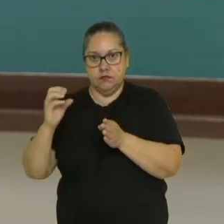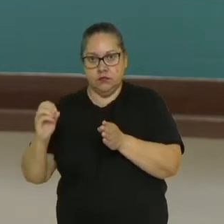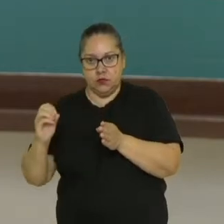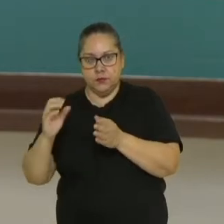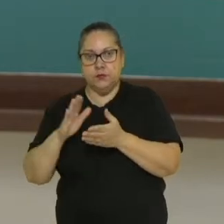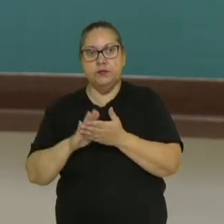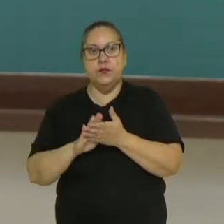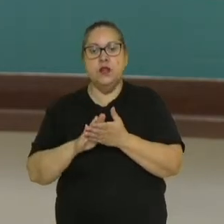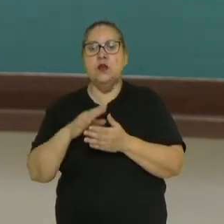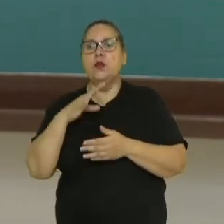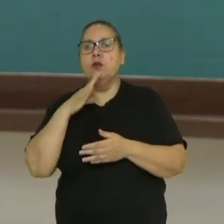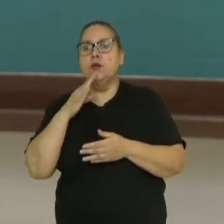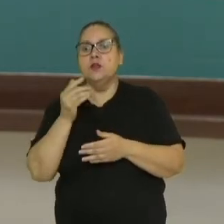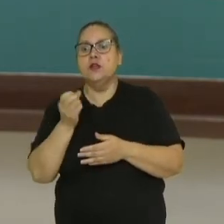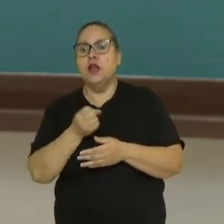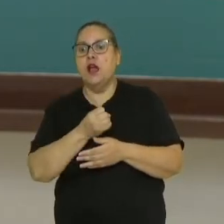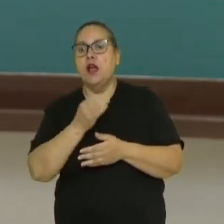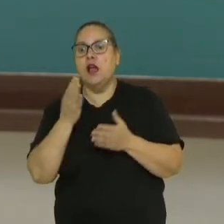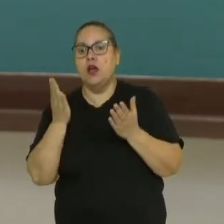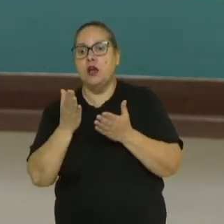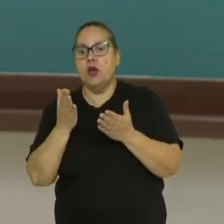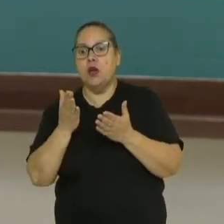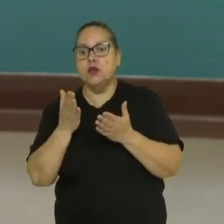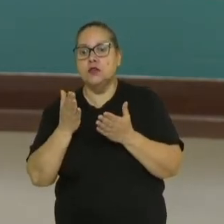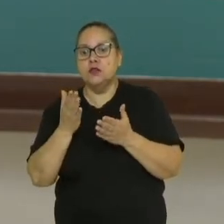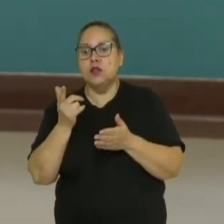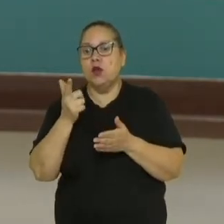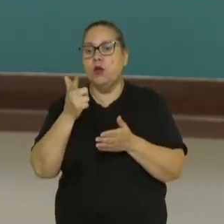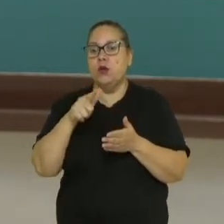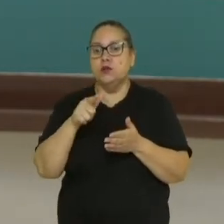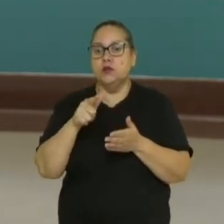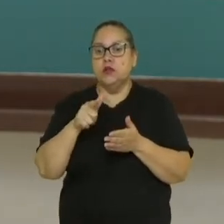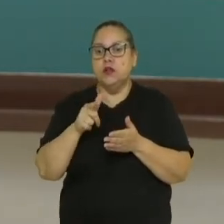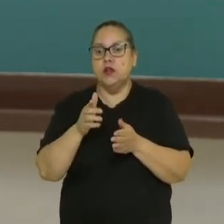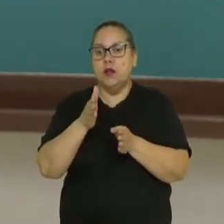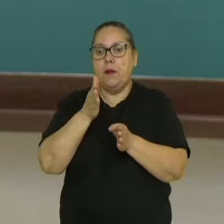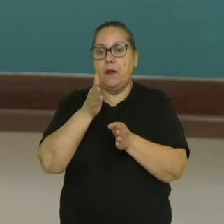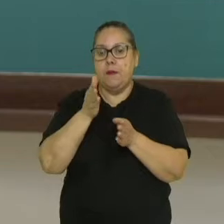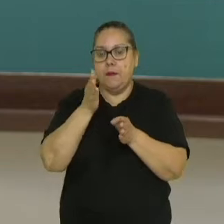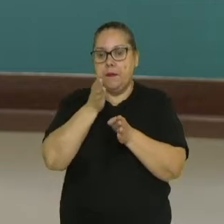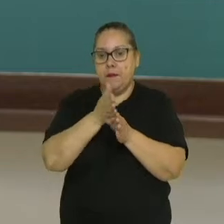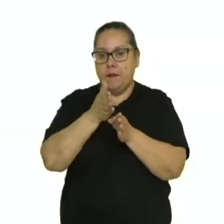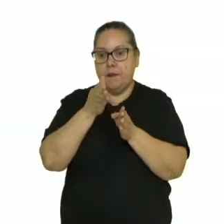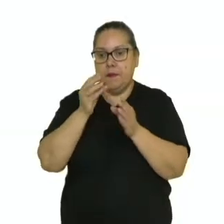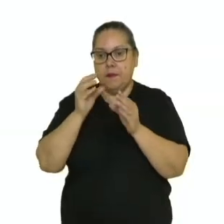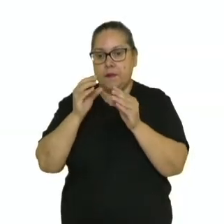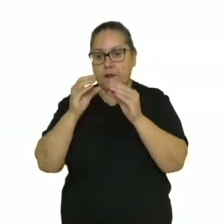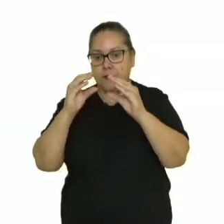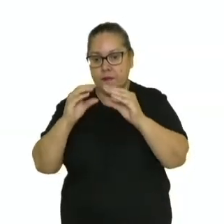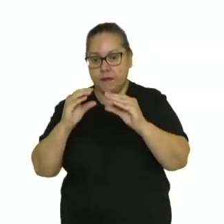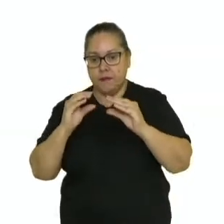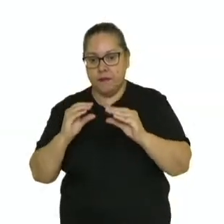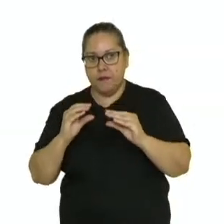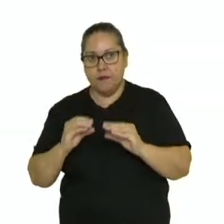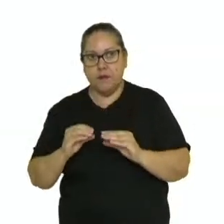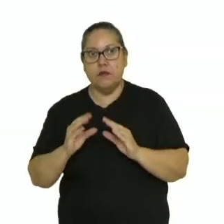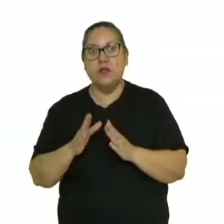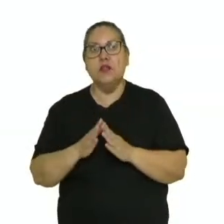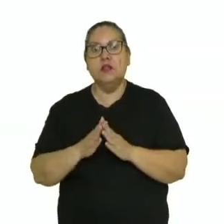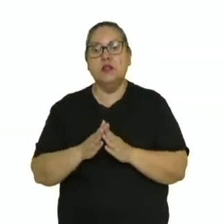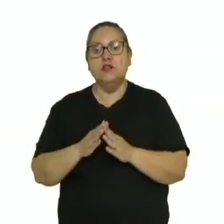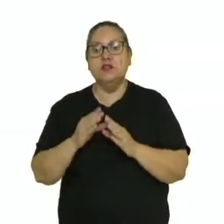mitose. Vamos conhecer agora as partes da meiose. O que acontece na meiose? Então, olha, ela vai ocorrer em